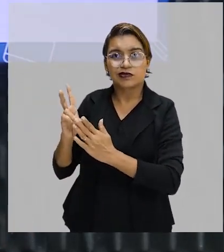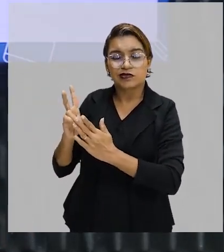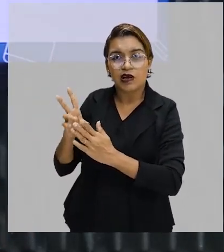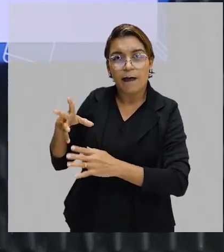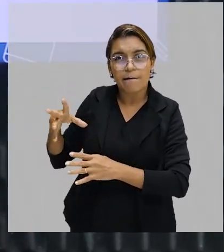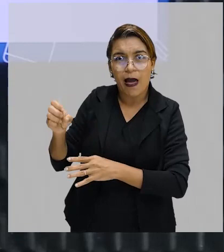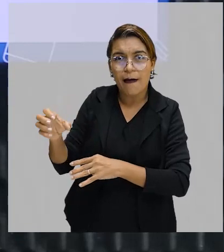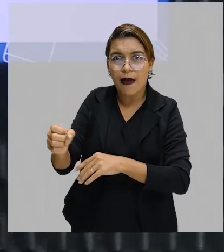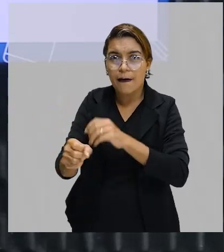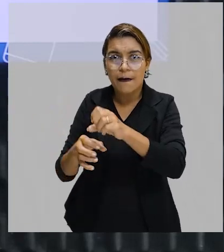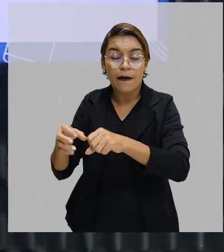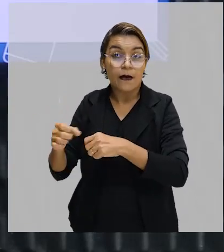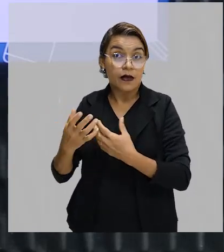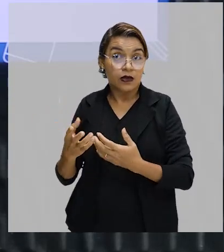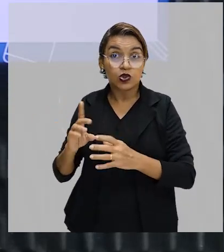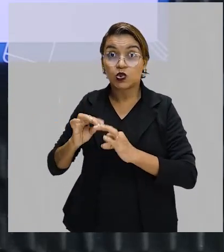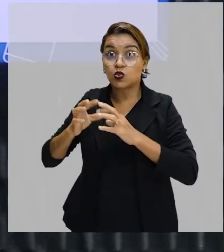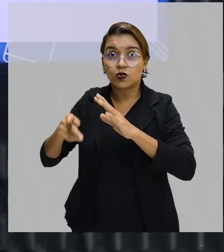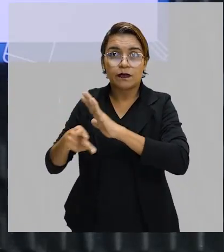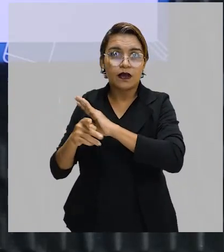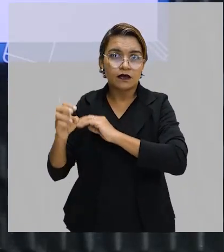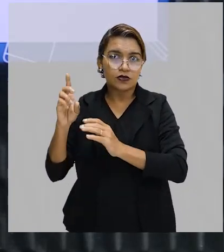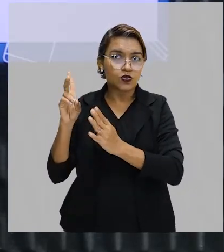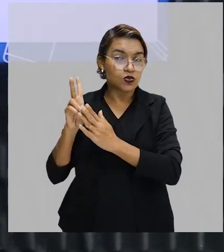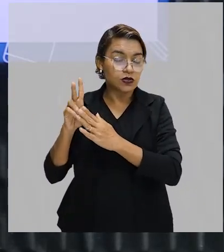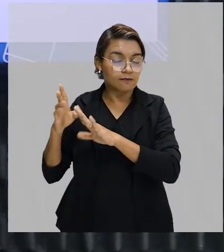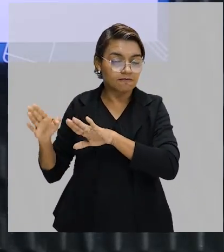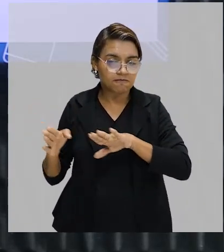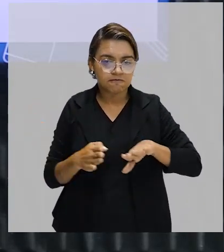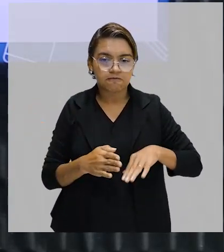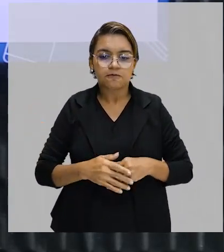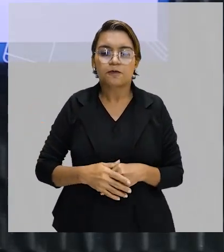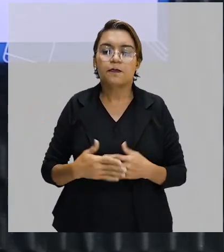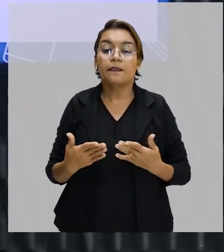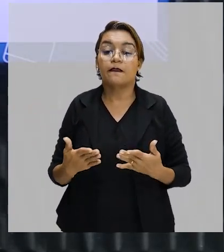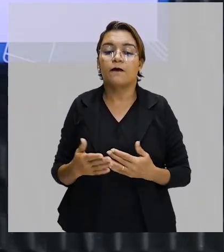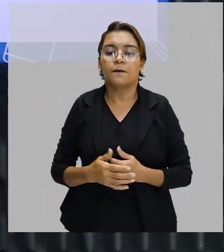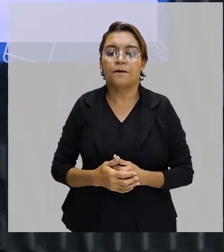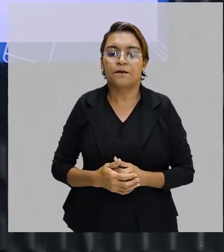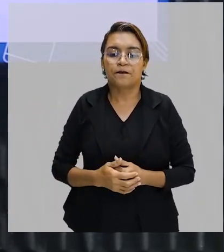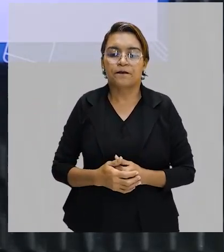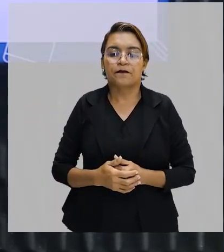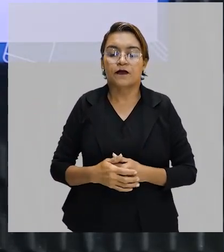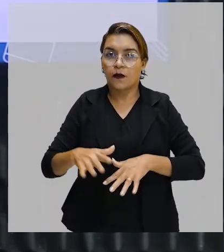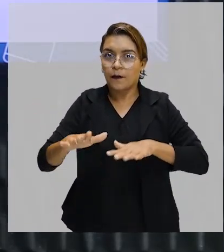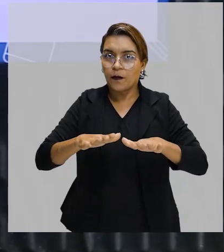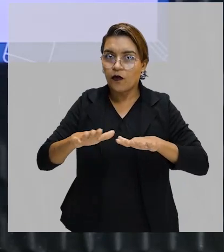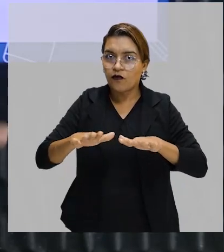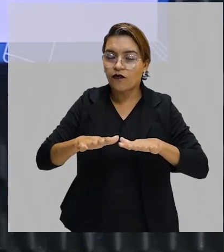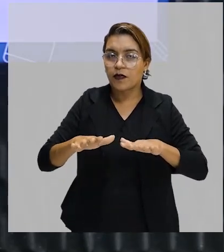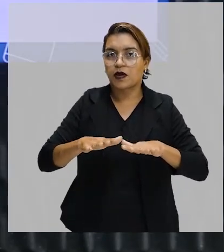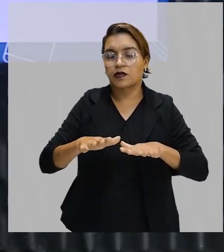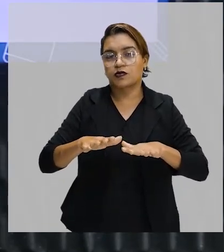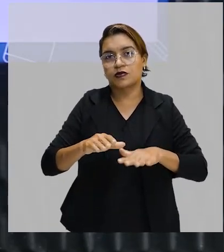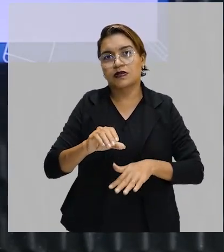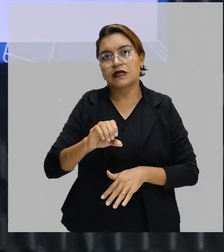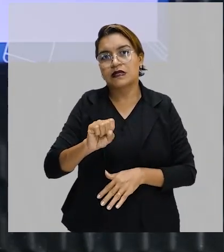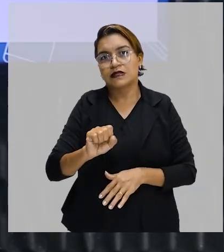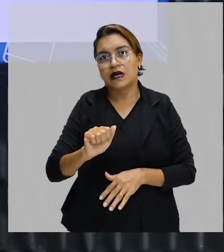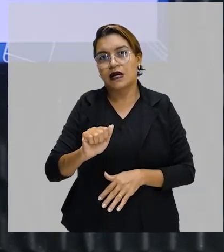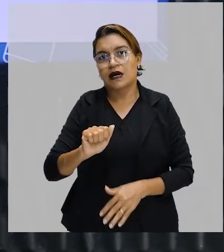viveram né concentraram esse domínio lembre disso movimento salazarista por conta do